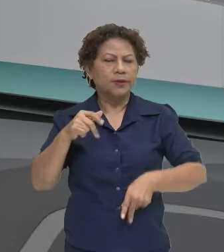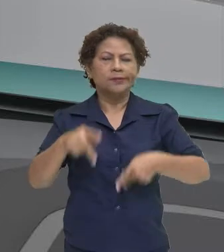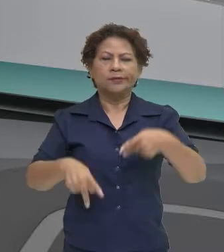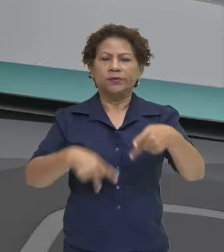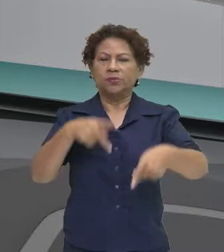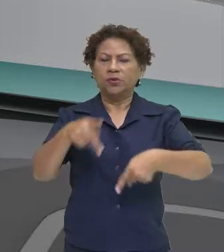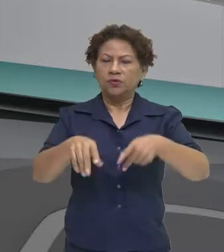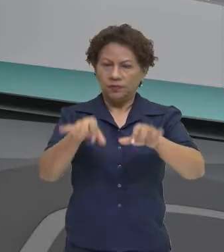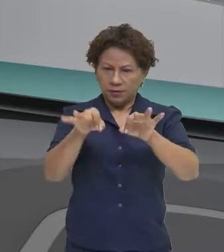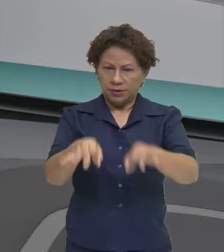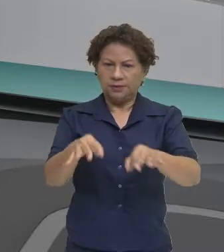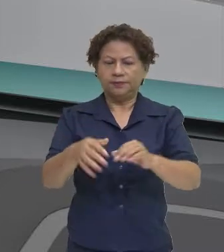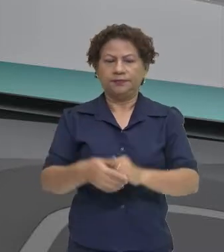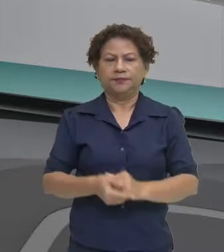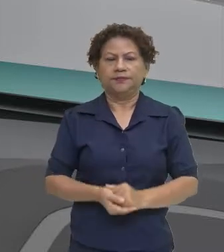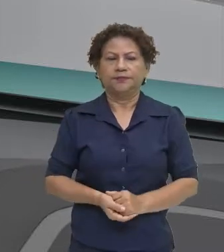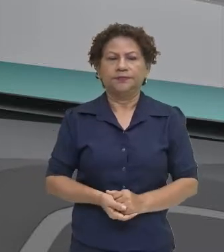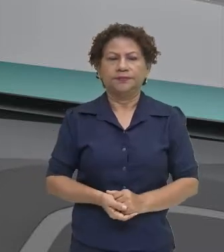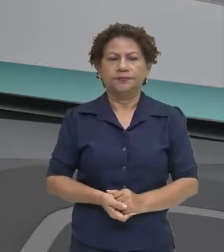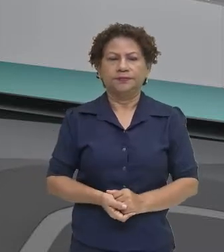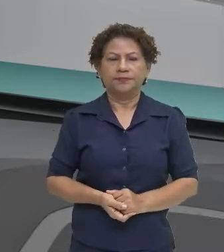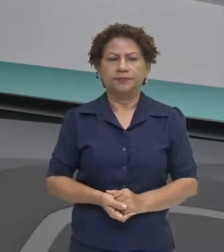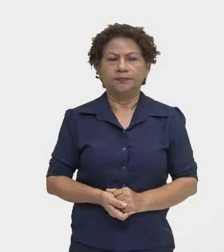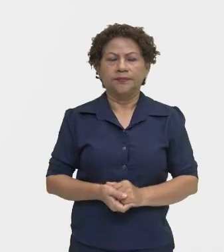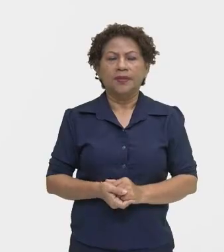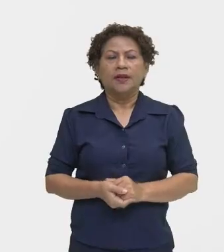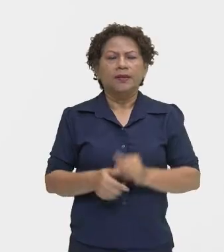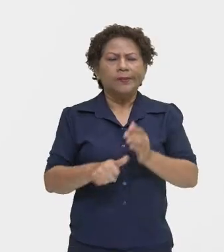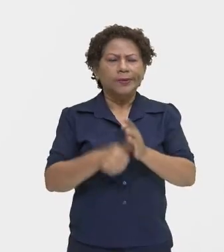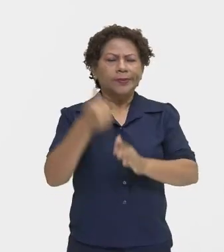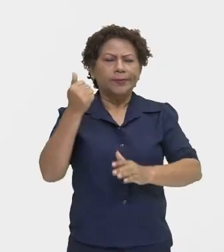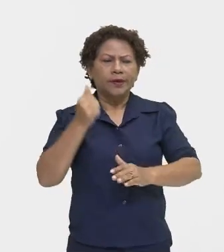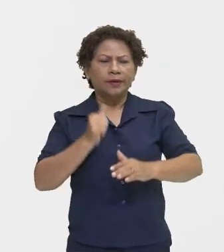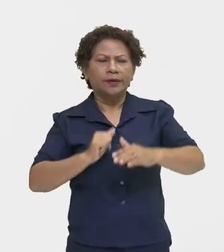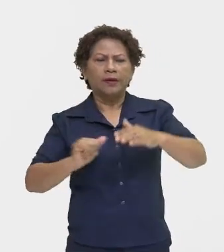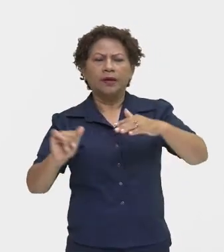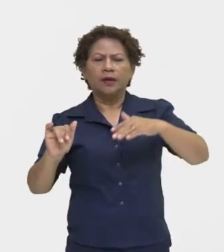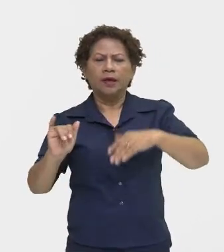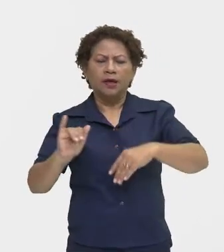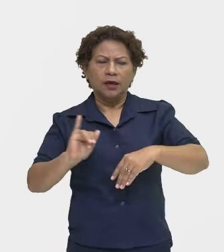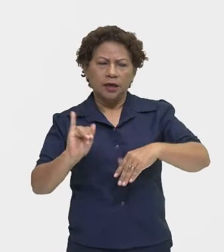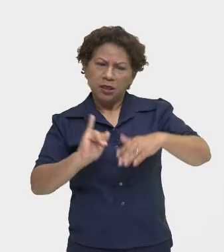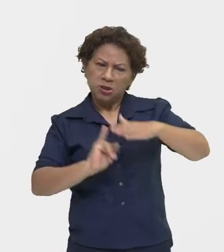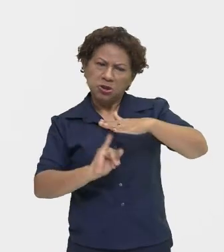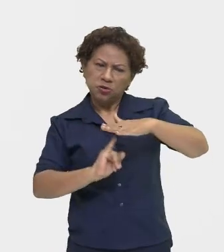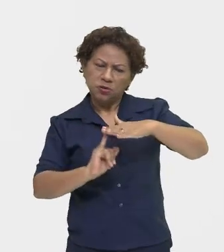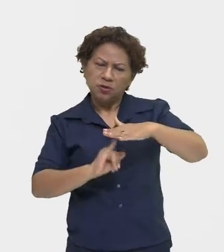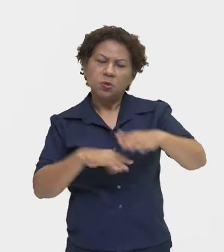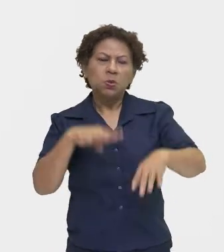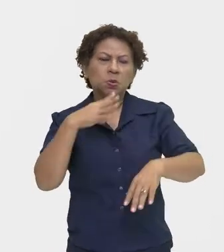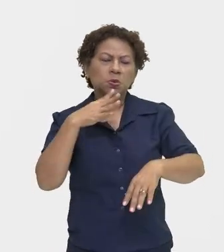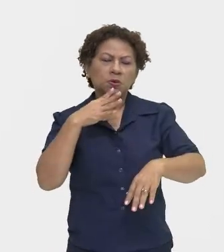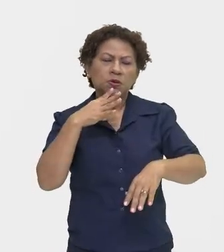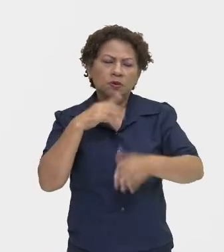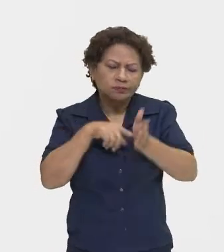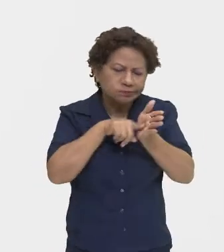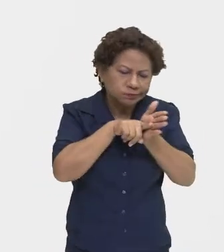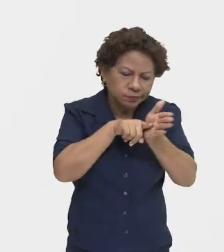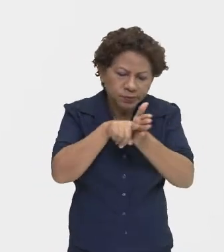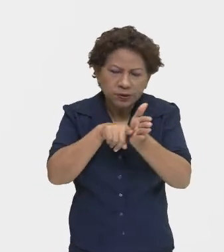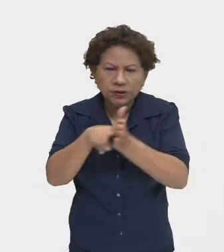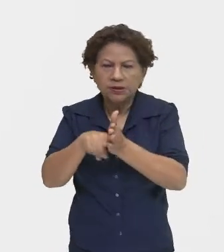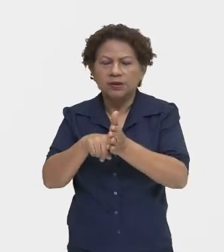aí, continuando, a primeira instituição criada com o objetivo de estudar o folclore foi